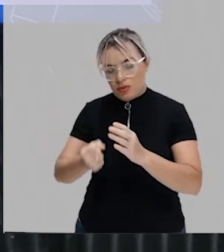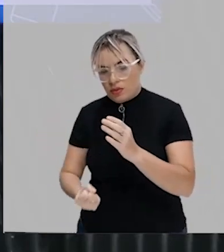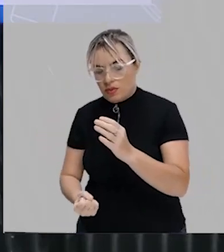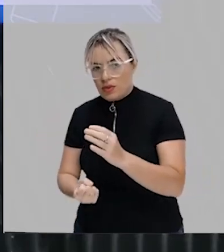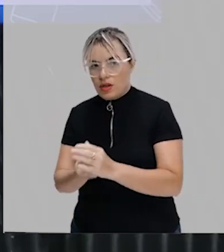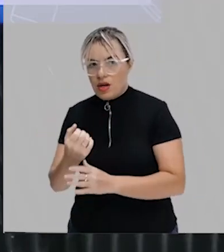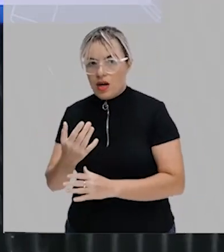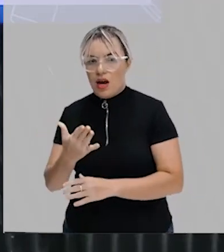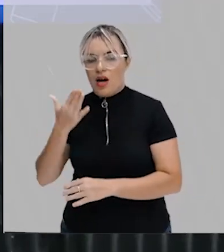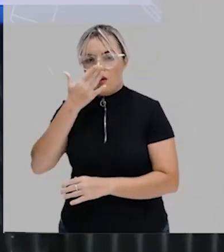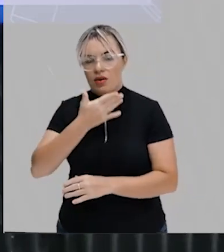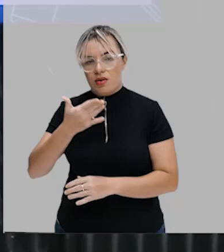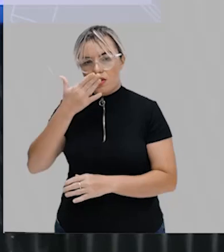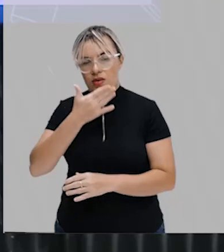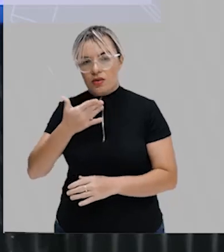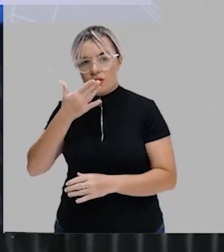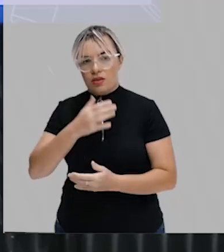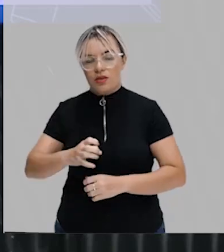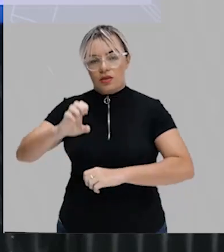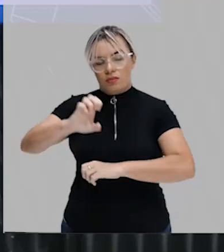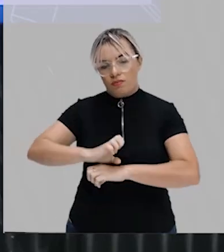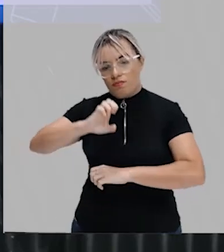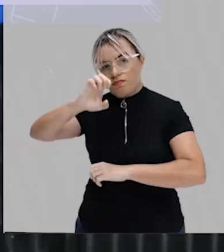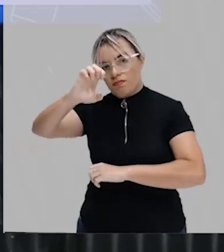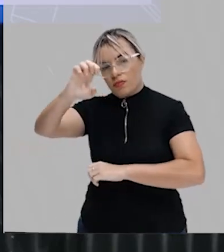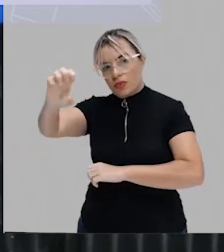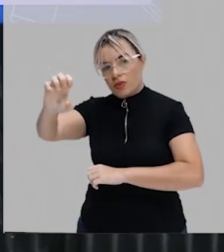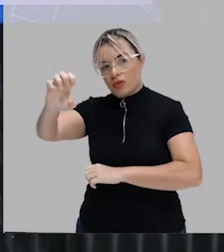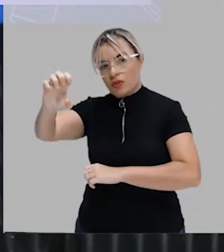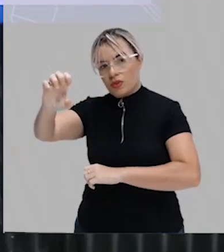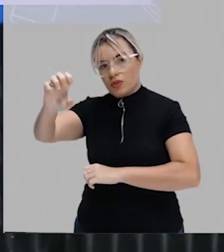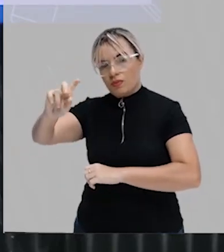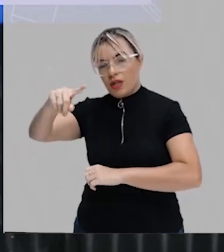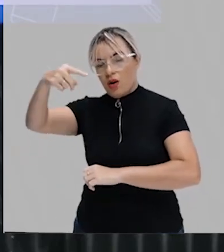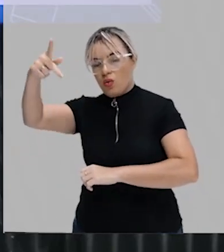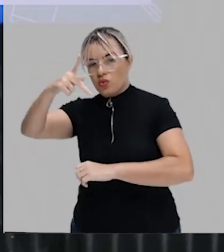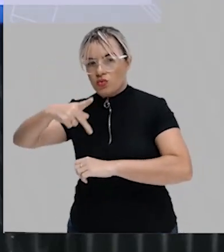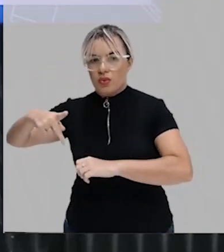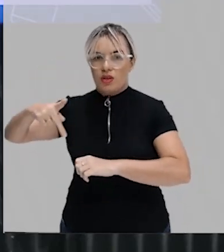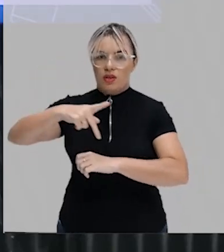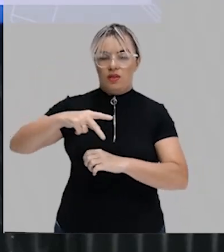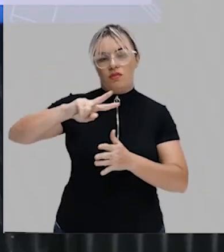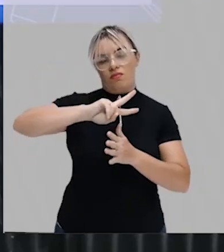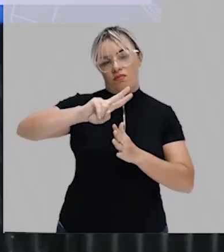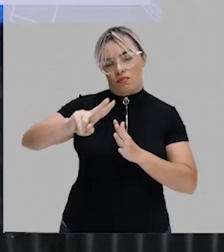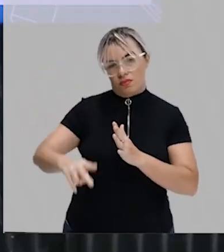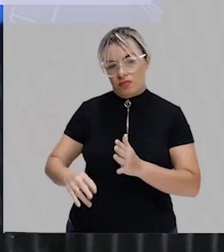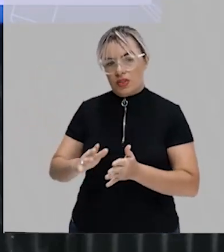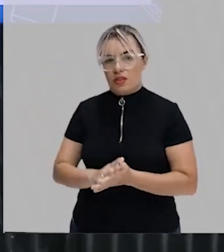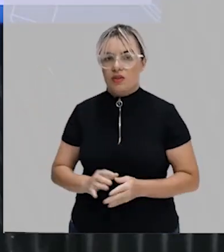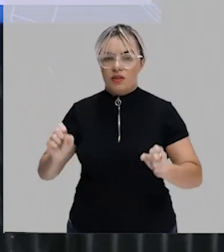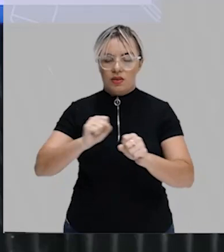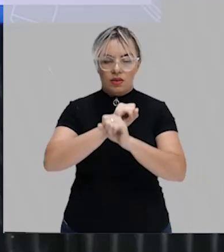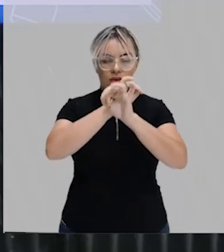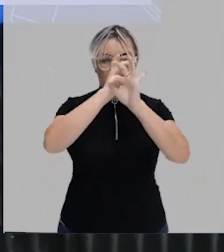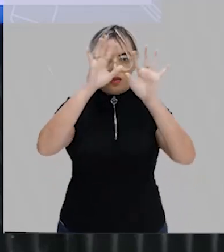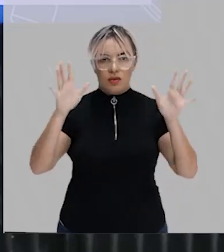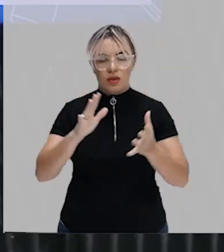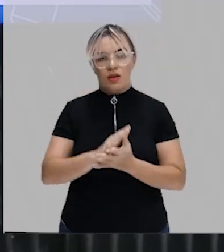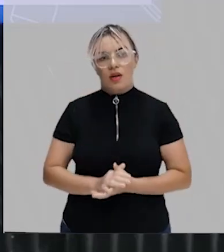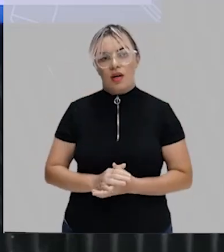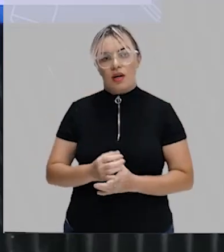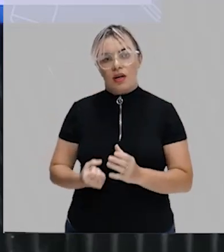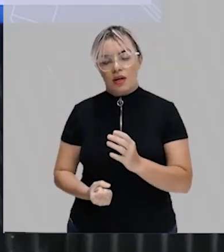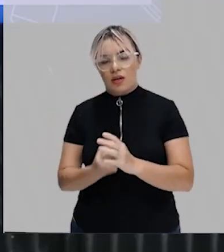Produziremos açúcar para ser exportado para o mercado externo. É evidente que essa